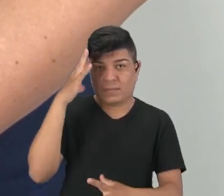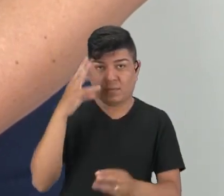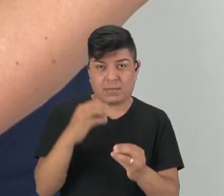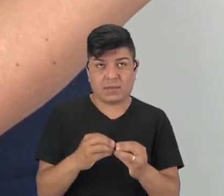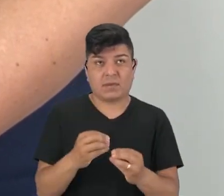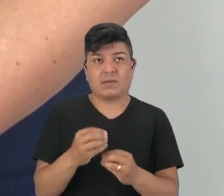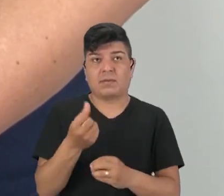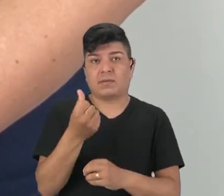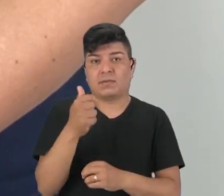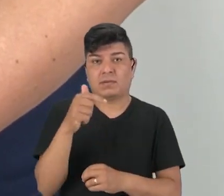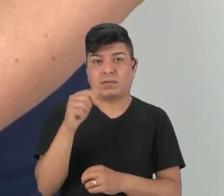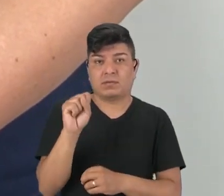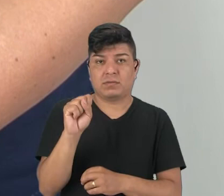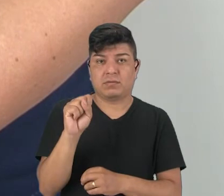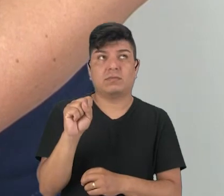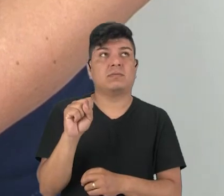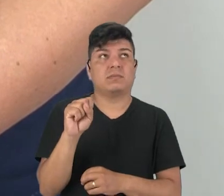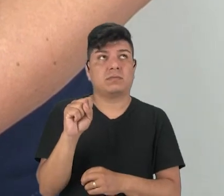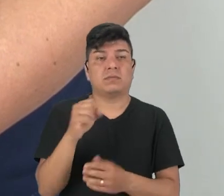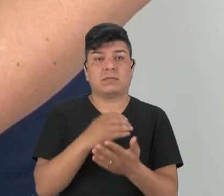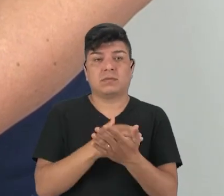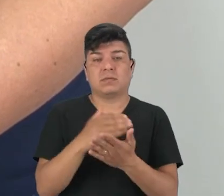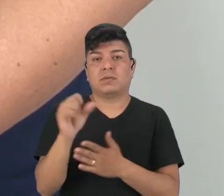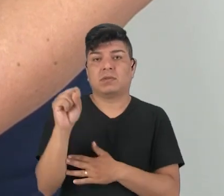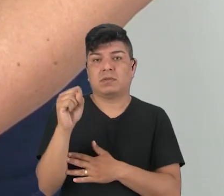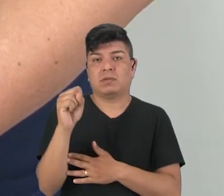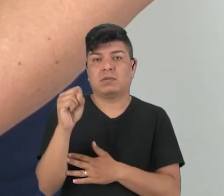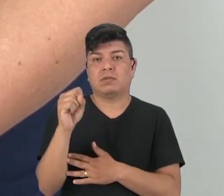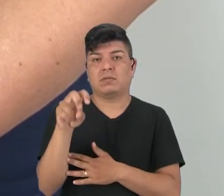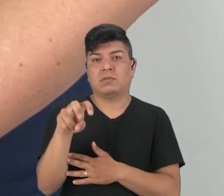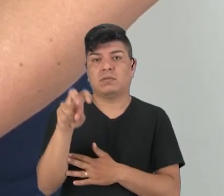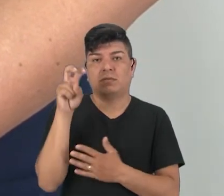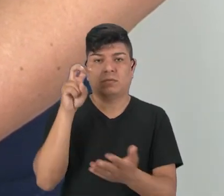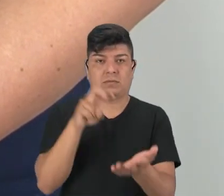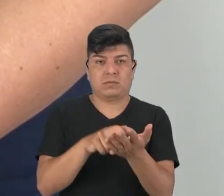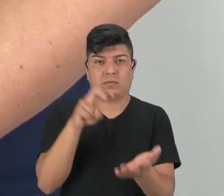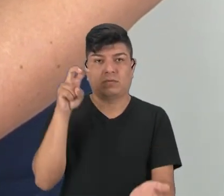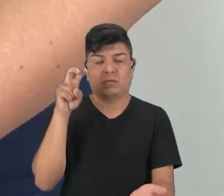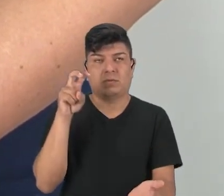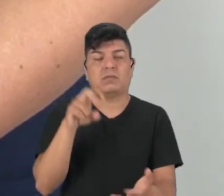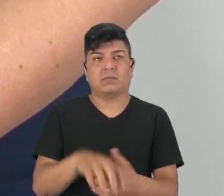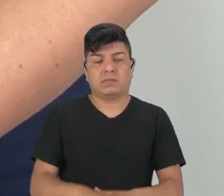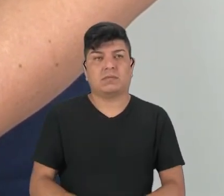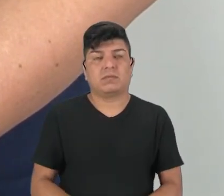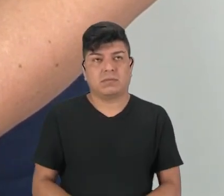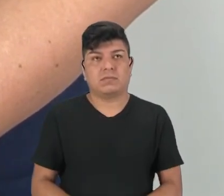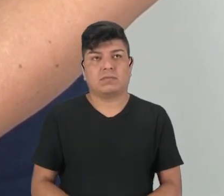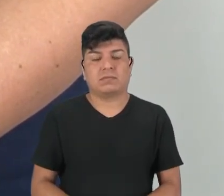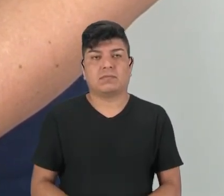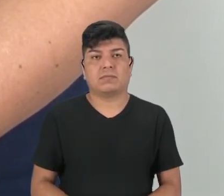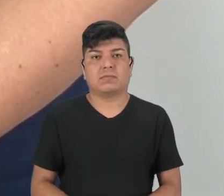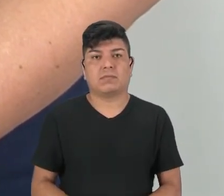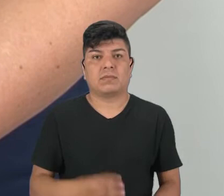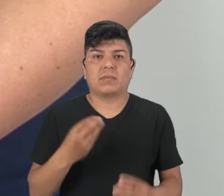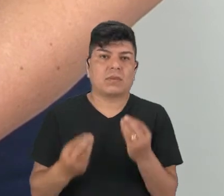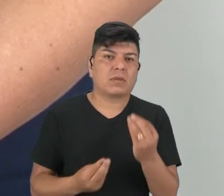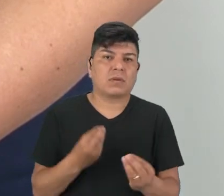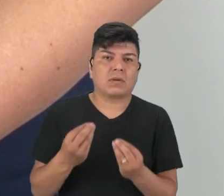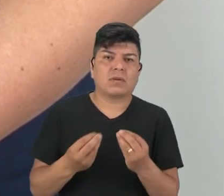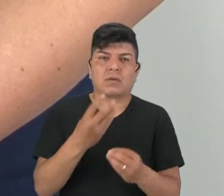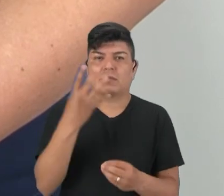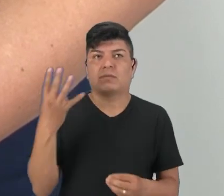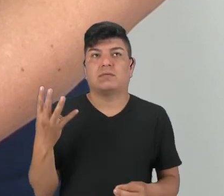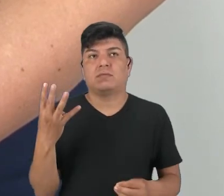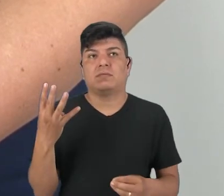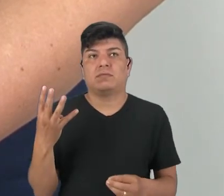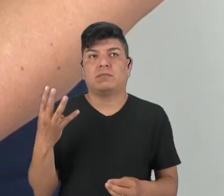tenho 6, 7 e 8. Então, ele entra 8 horas da manhã, certo? 8 horas certinho. Como que eu posso contar?